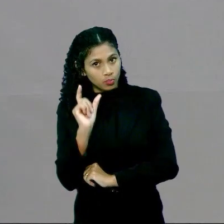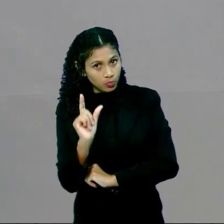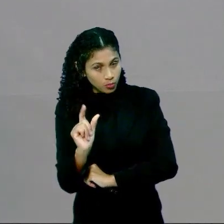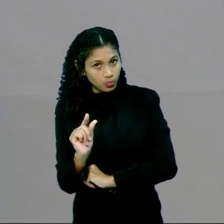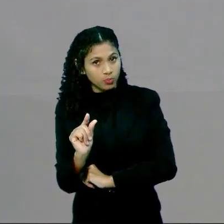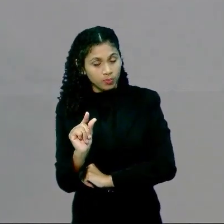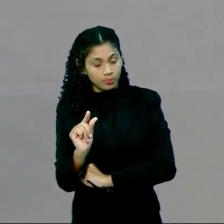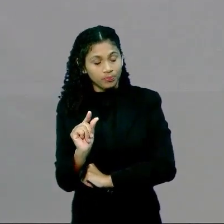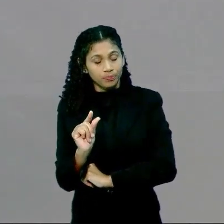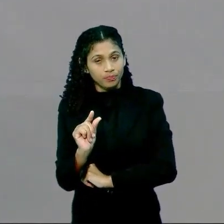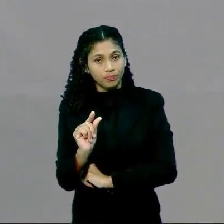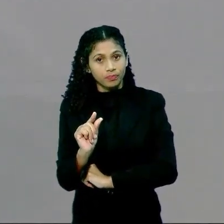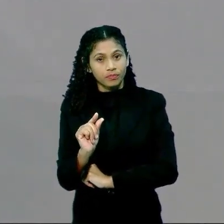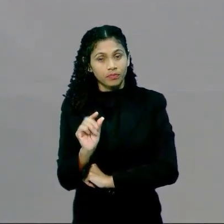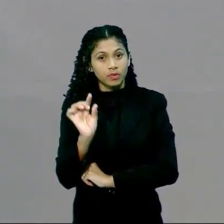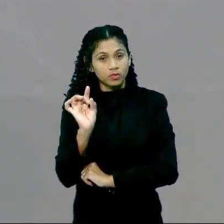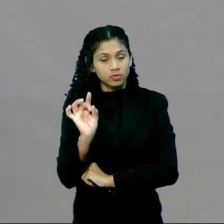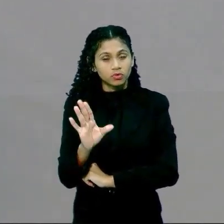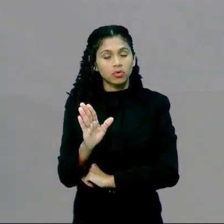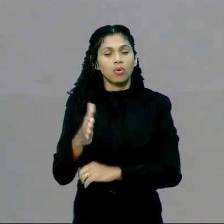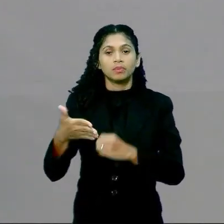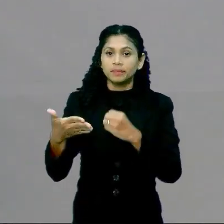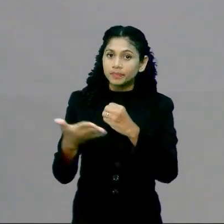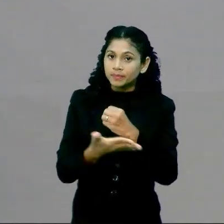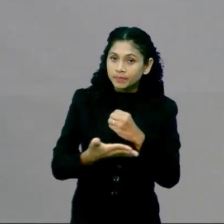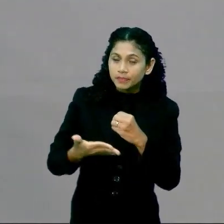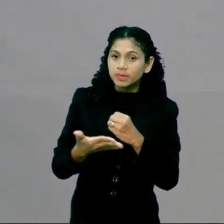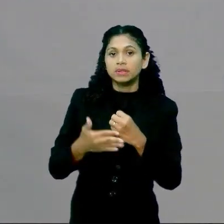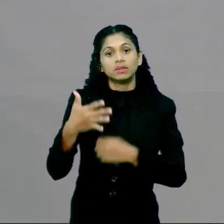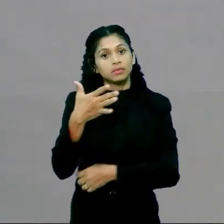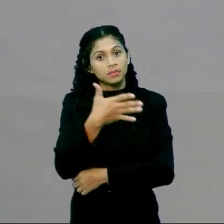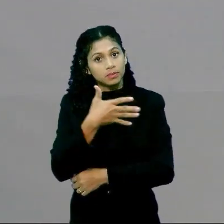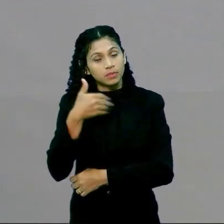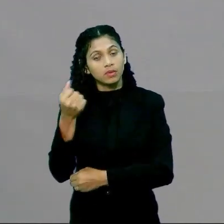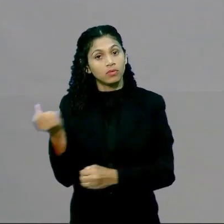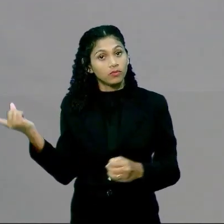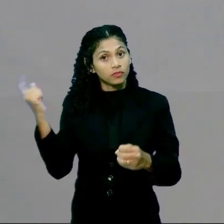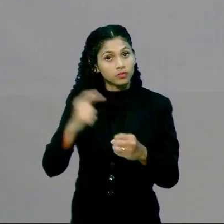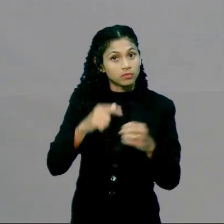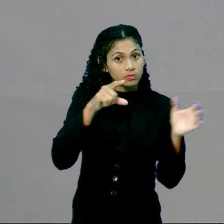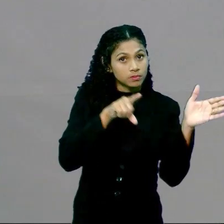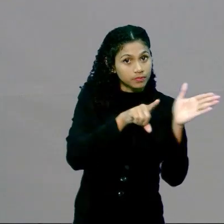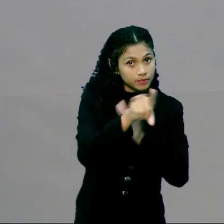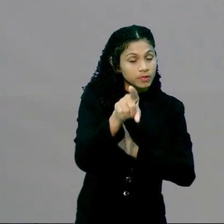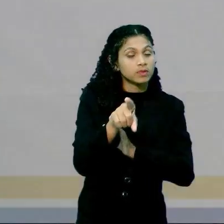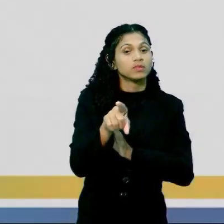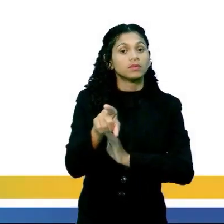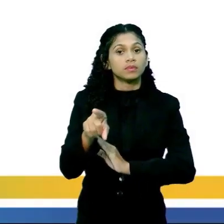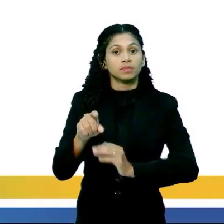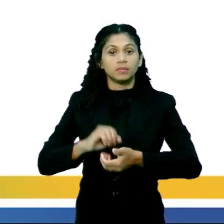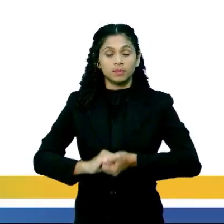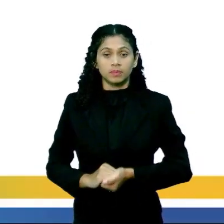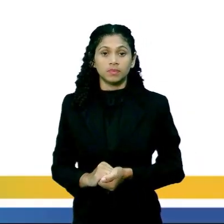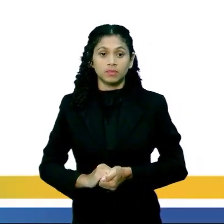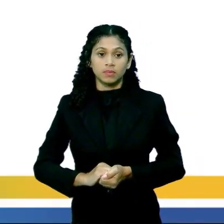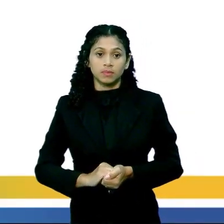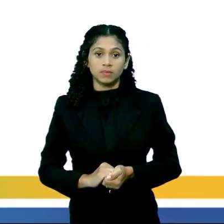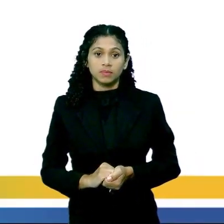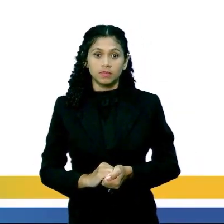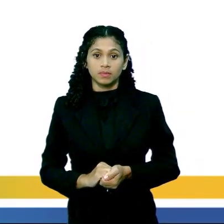para dar mais um pouco de embasamento para a gente voltar à questão aqui retratada.